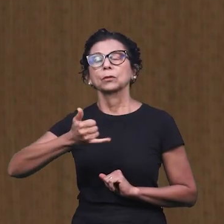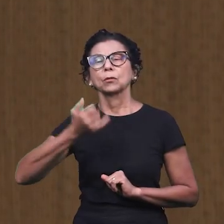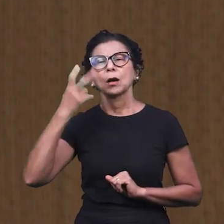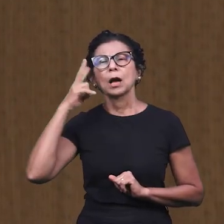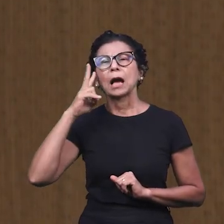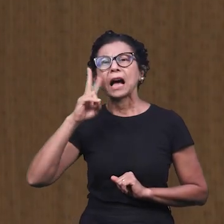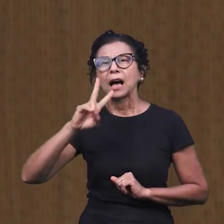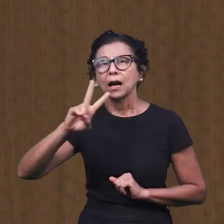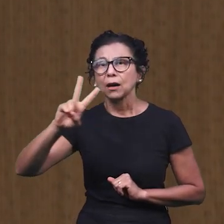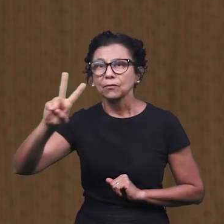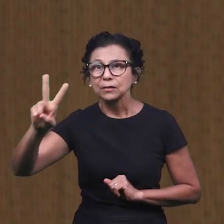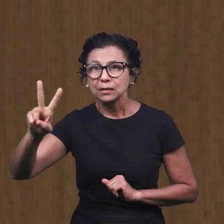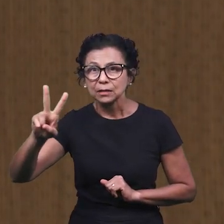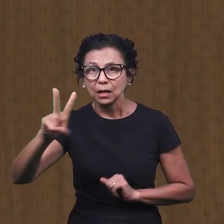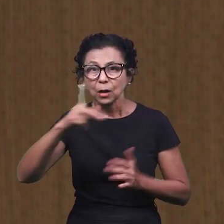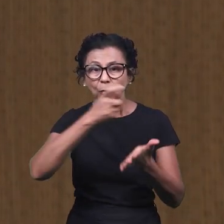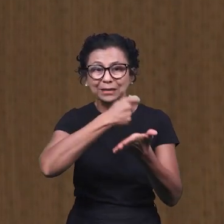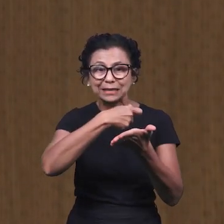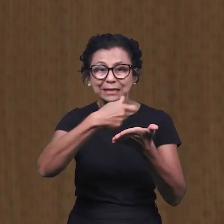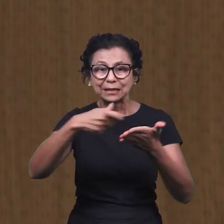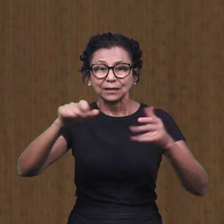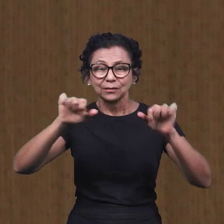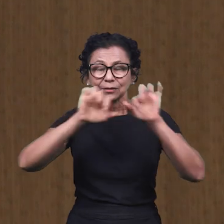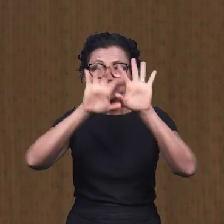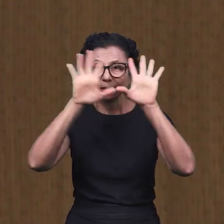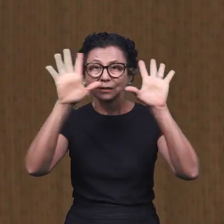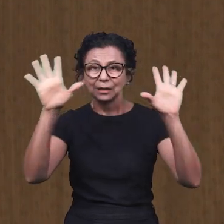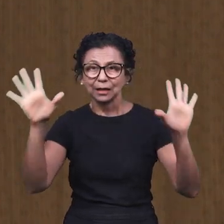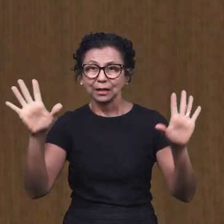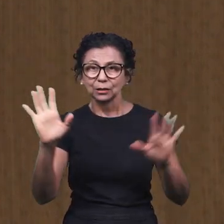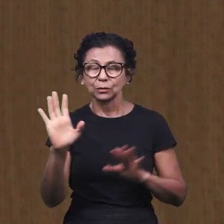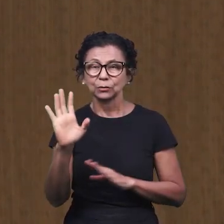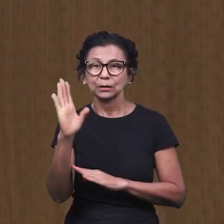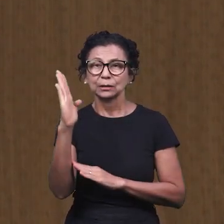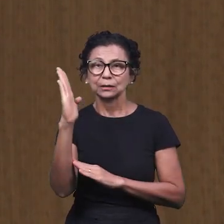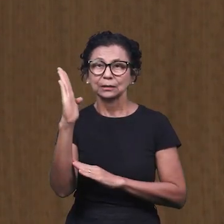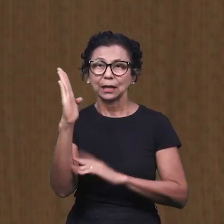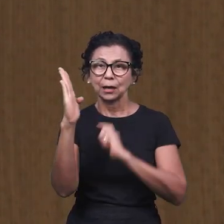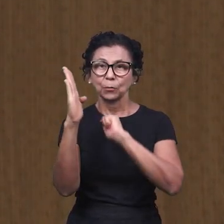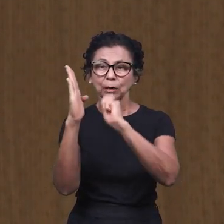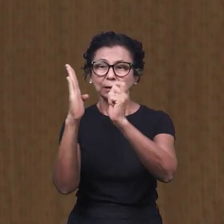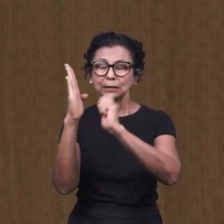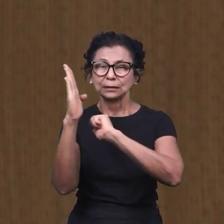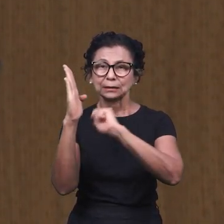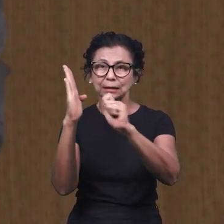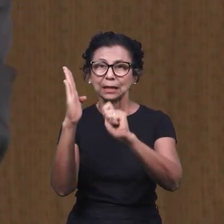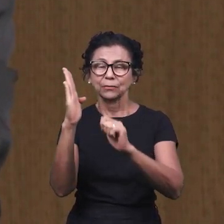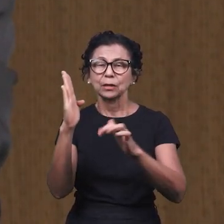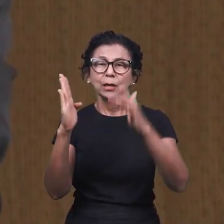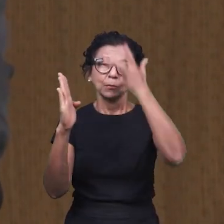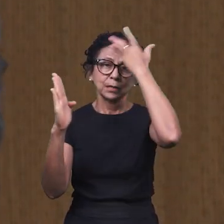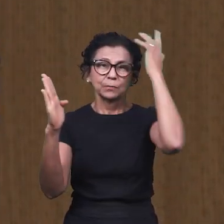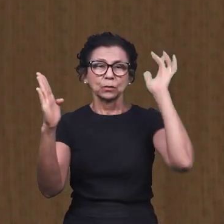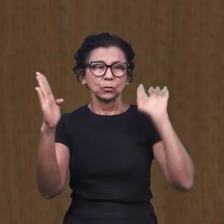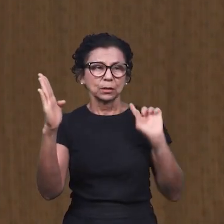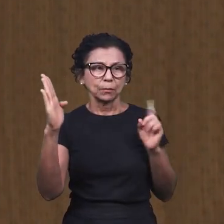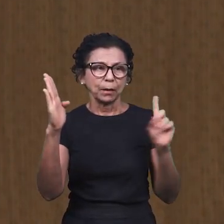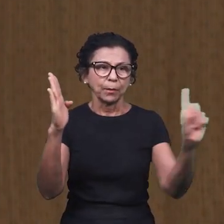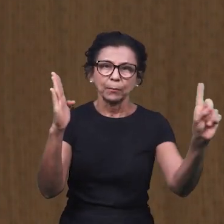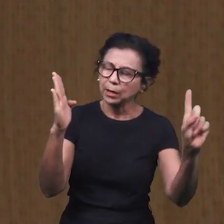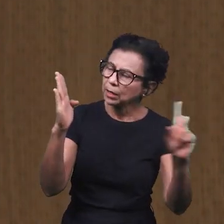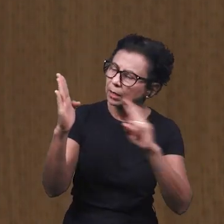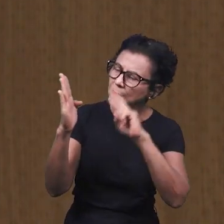aponta para aquele satélite que foi destinado, e aí, puf, chega o sinal, aquela ondinha